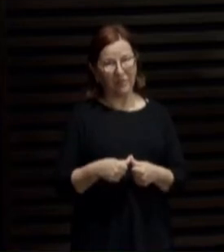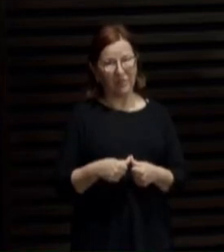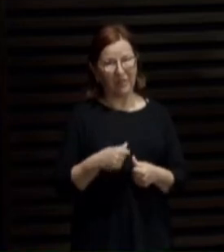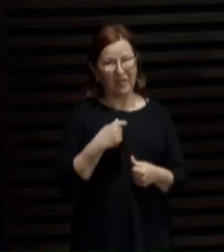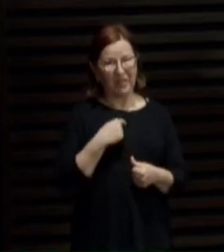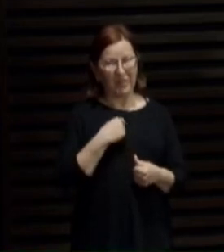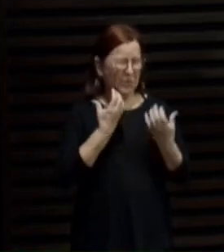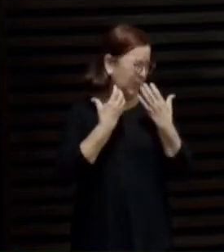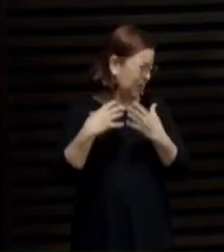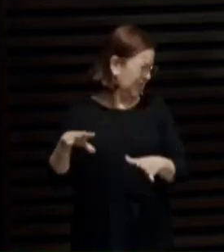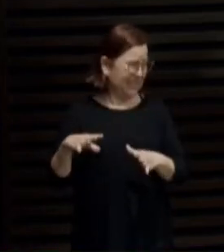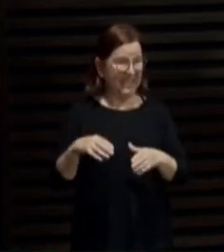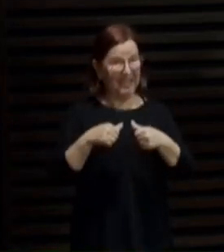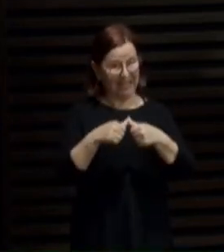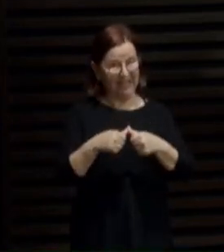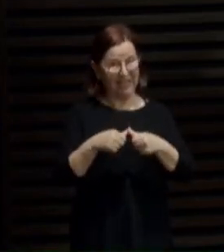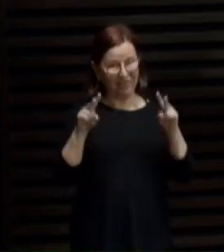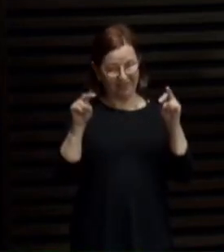assunto.